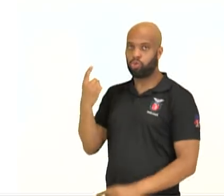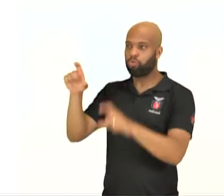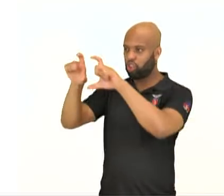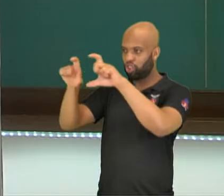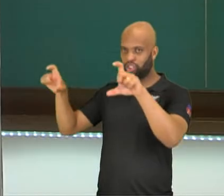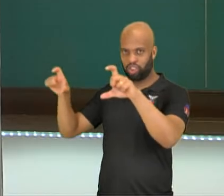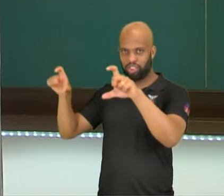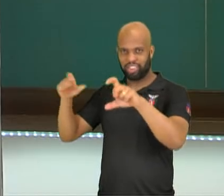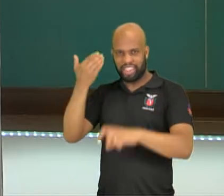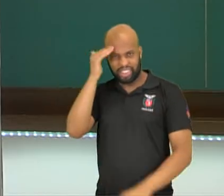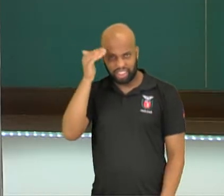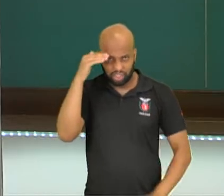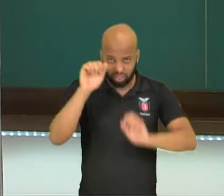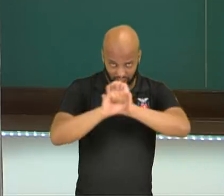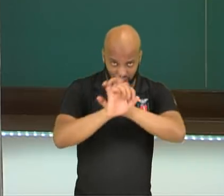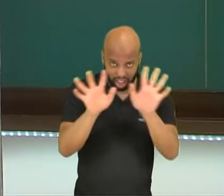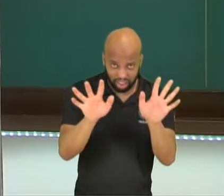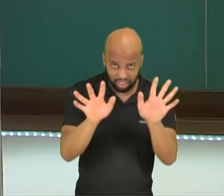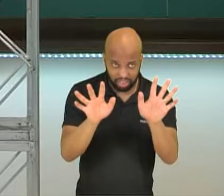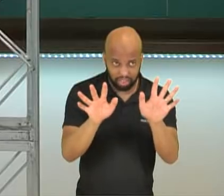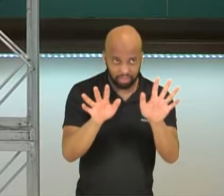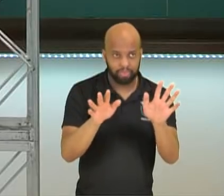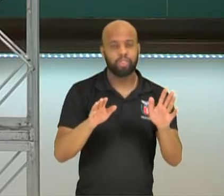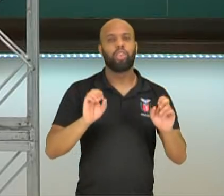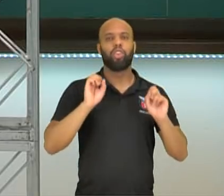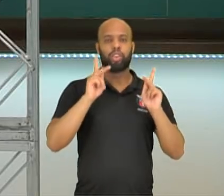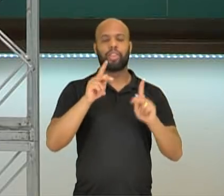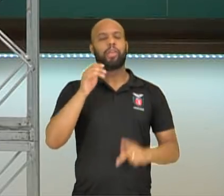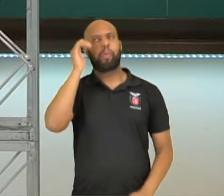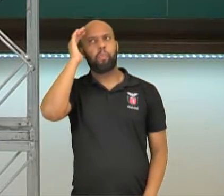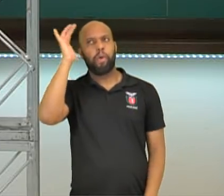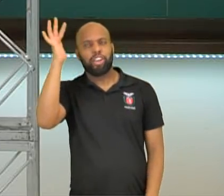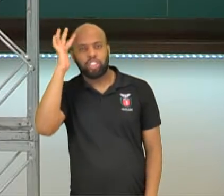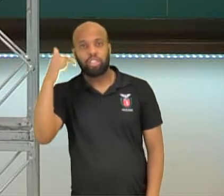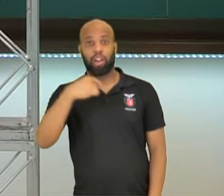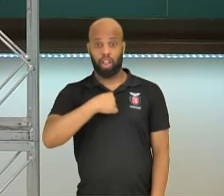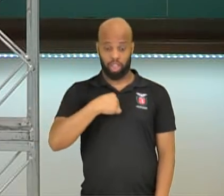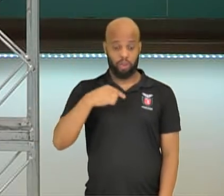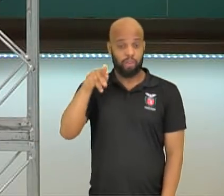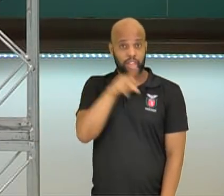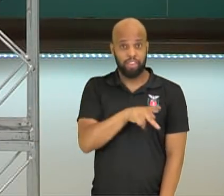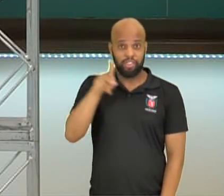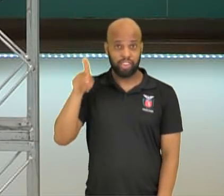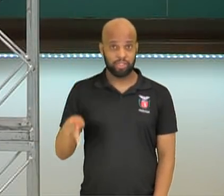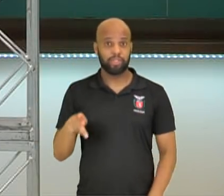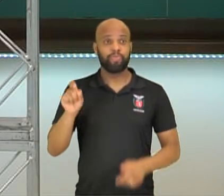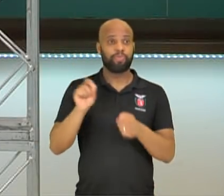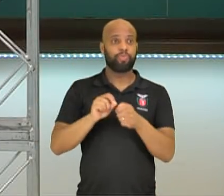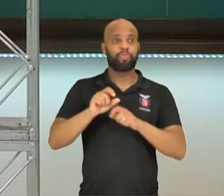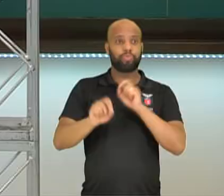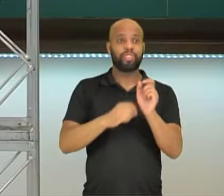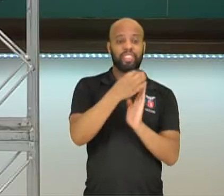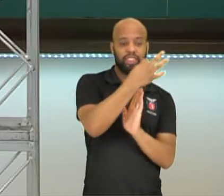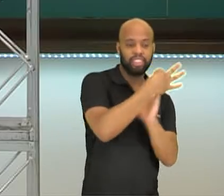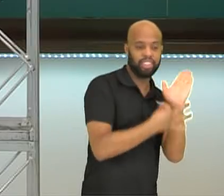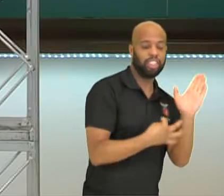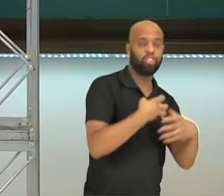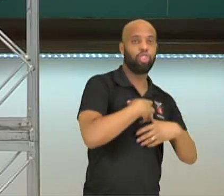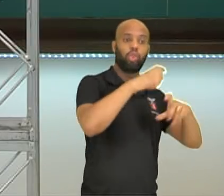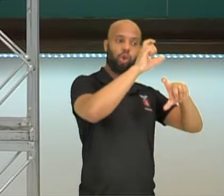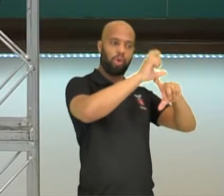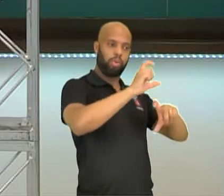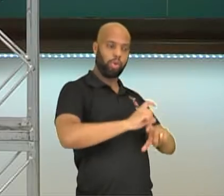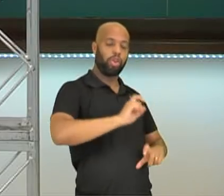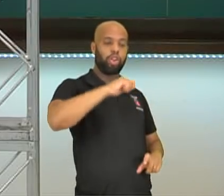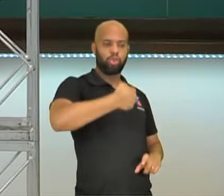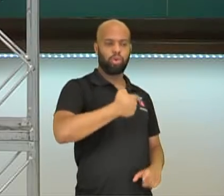versos. Você entendeu o exercício? Então tá, imagina que a professora Glaucia vai fazer um texto em prosa sobre